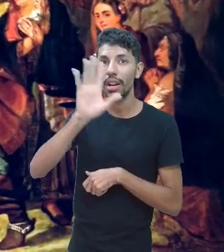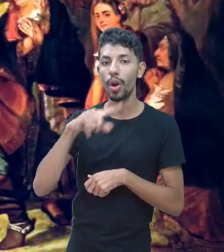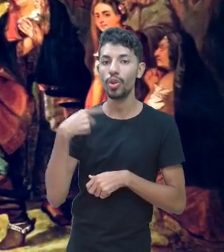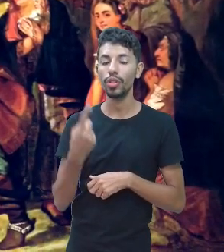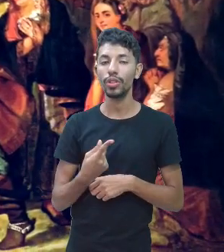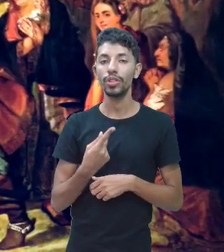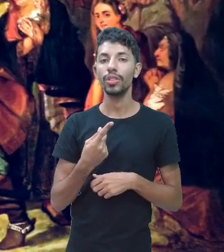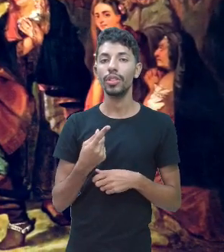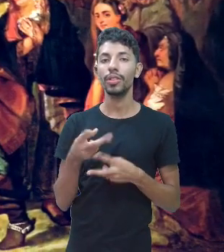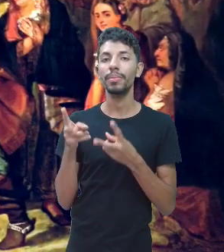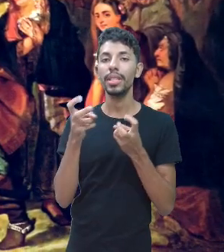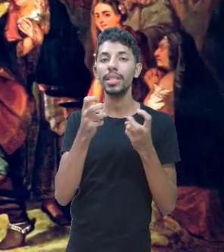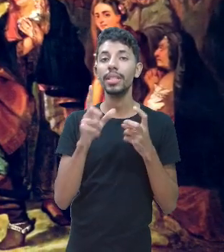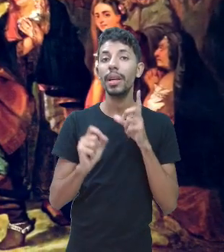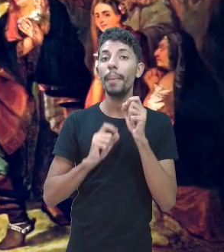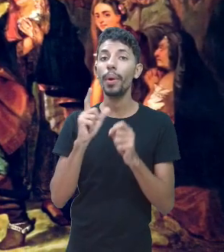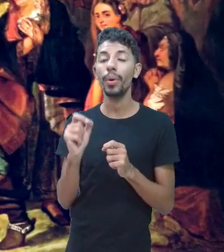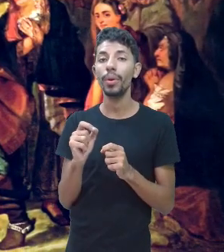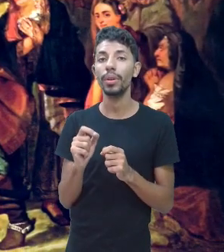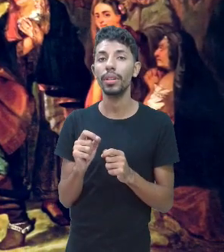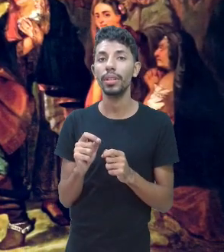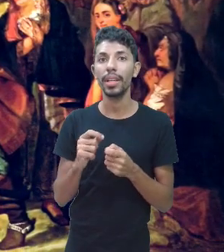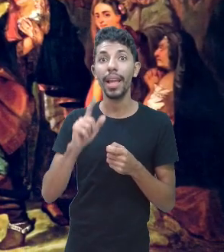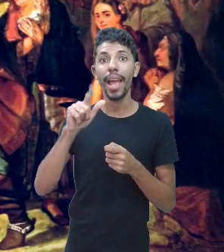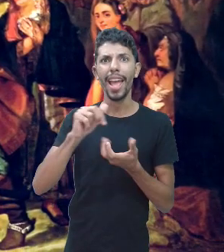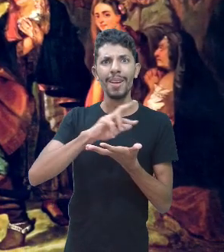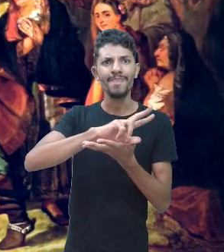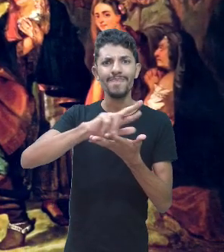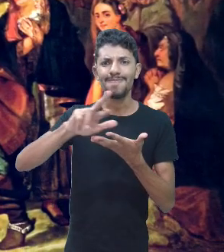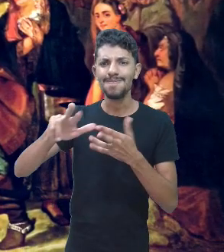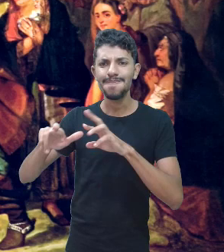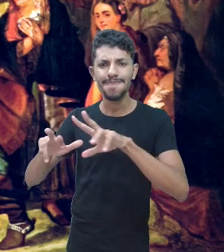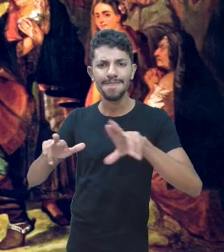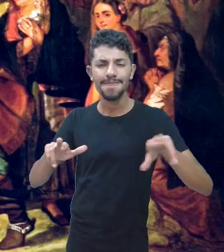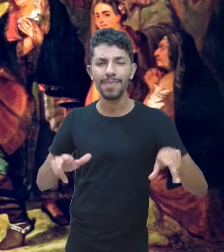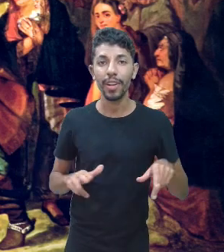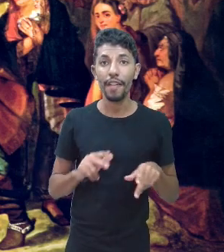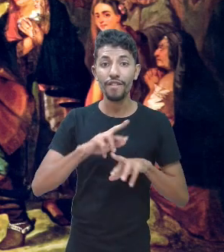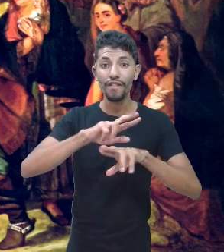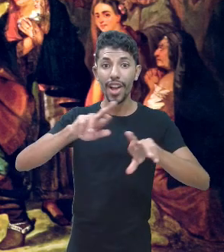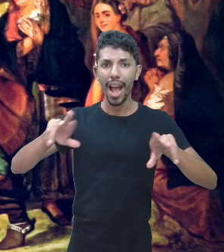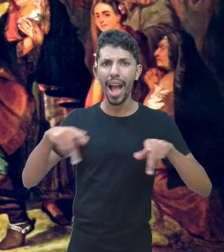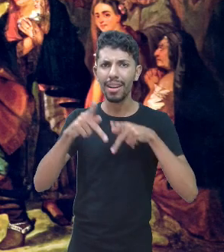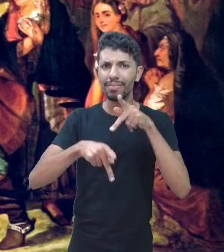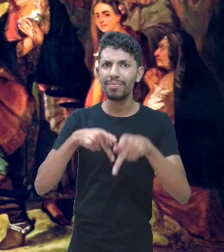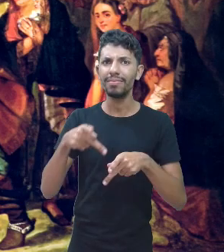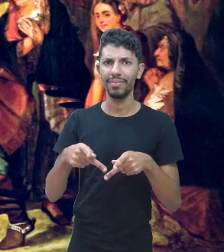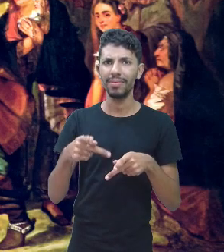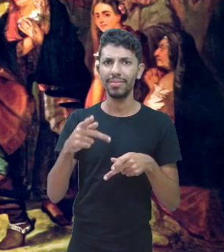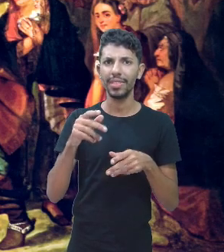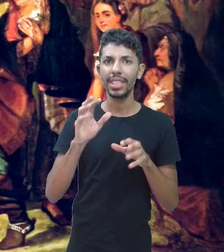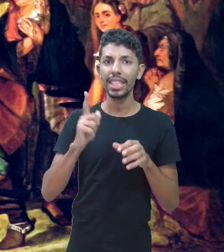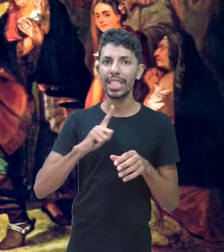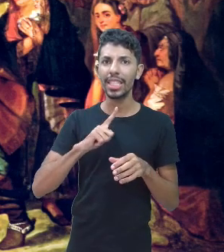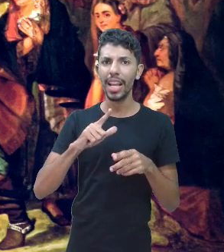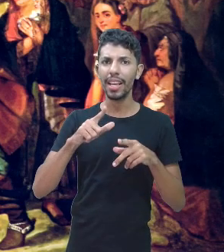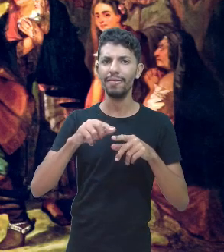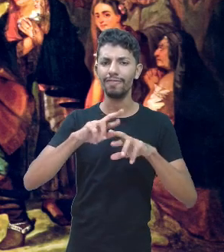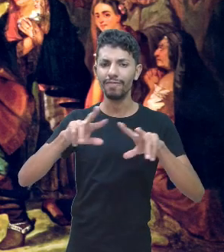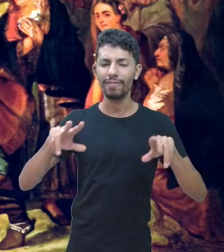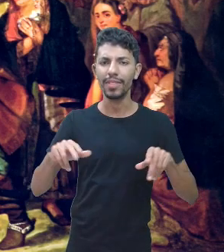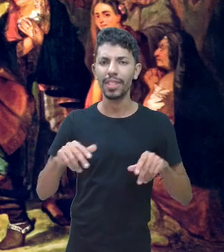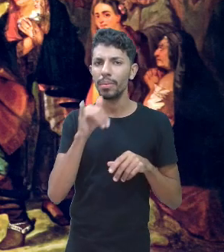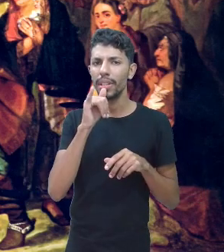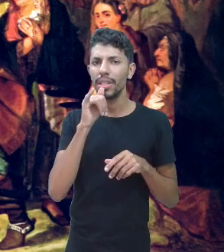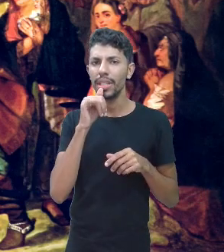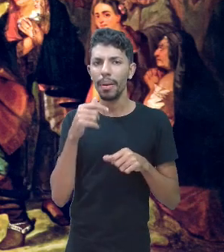vai justamente observar o seguinte, né, há uma pluralidade na nossa população, uma diversidade, né, então, de feições,